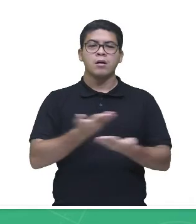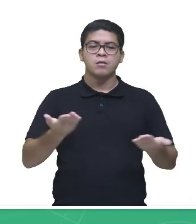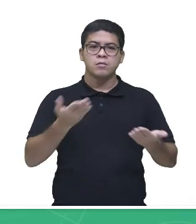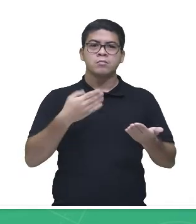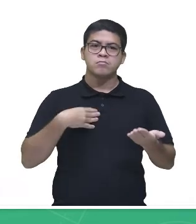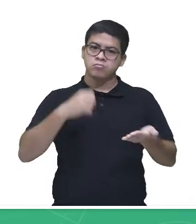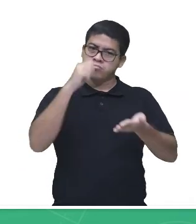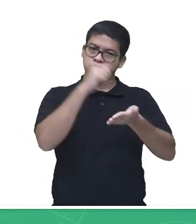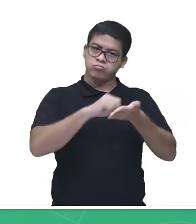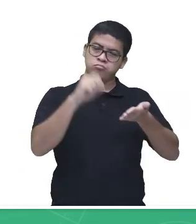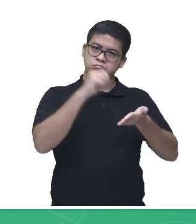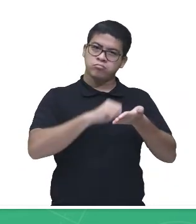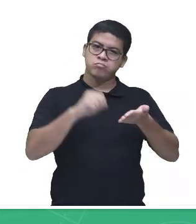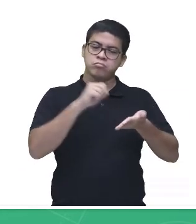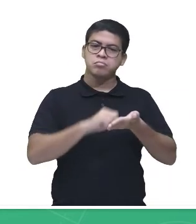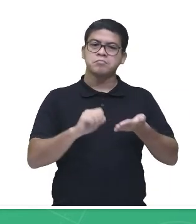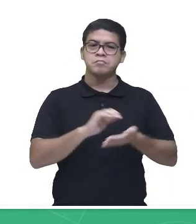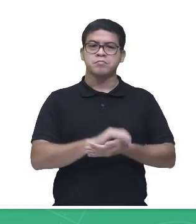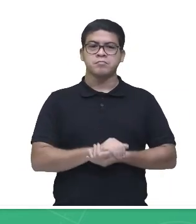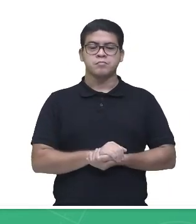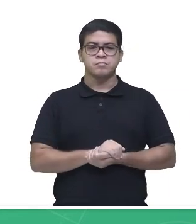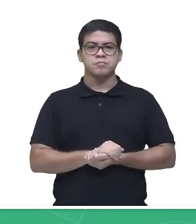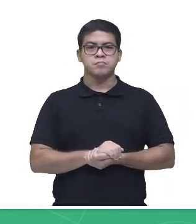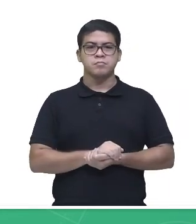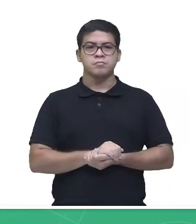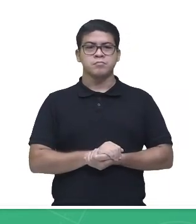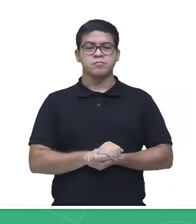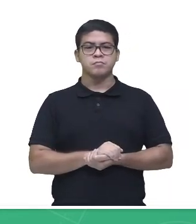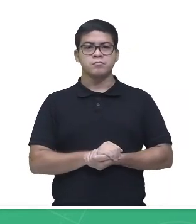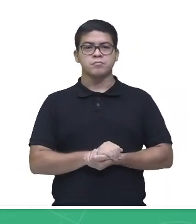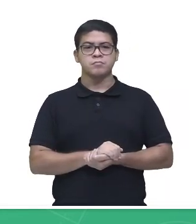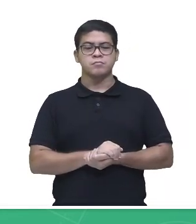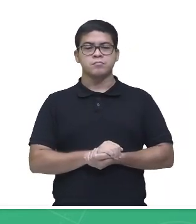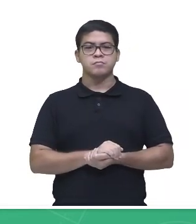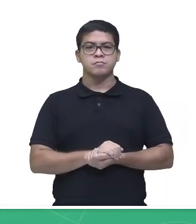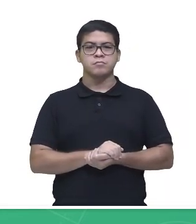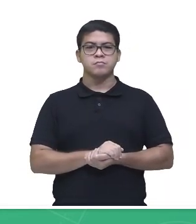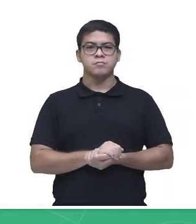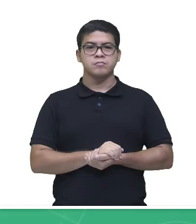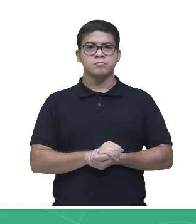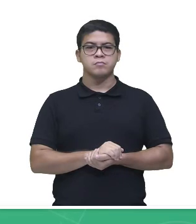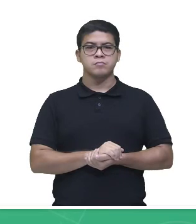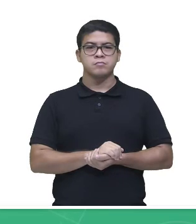Mãos à obra, ok? Vamos praticar. Daqui a pouco a gente se encontra de novo.